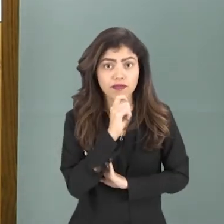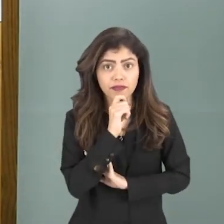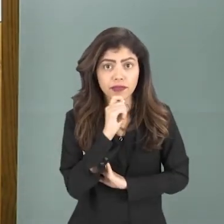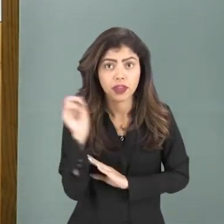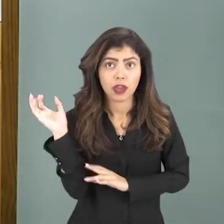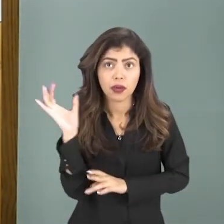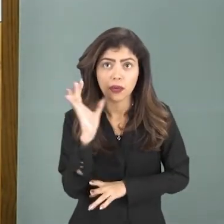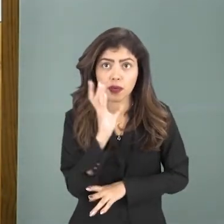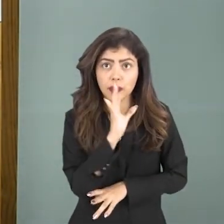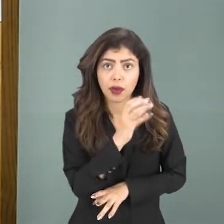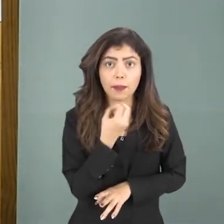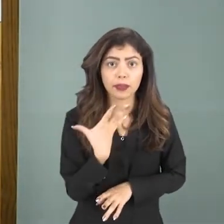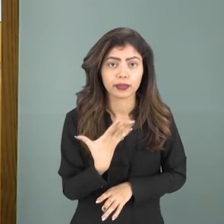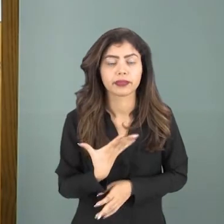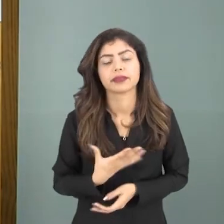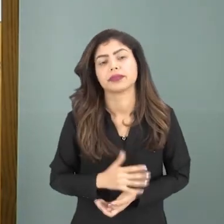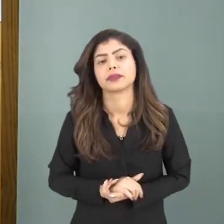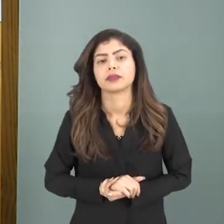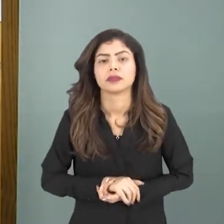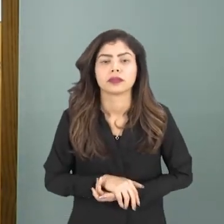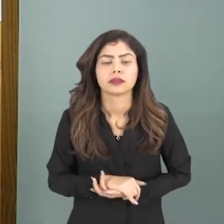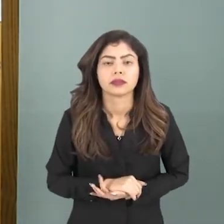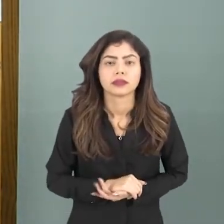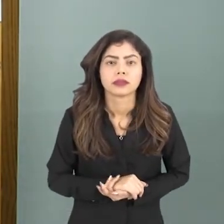a temperatura fica bem aquecida.